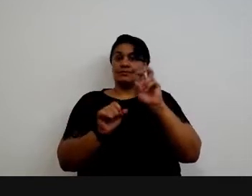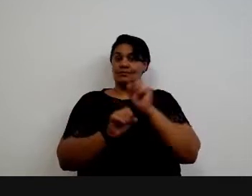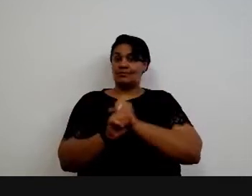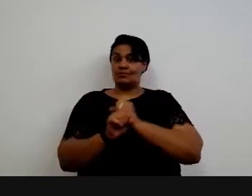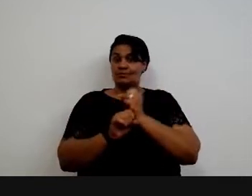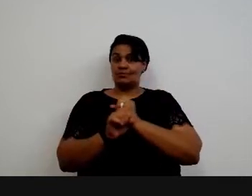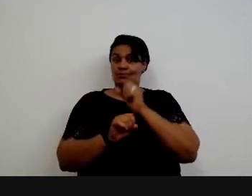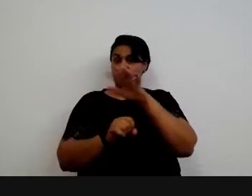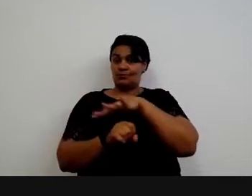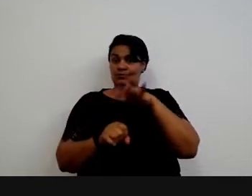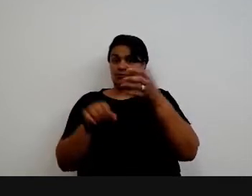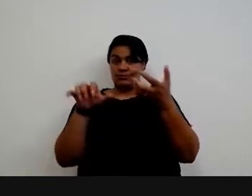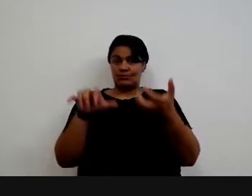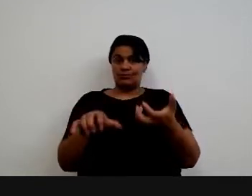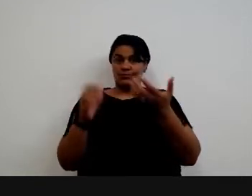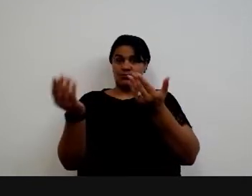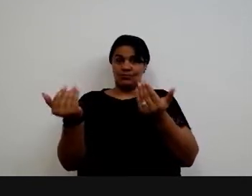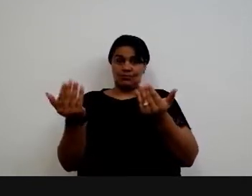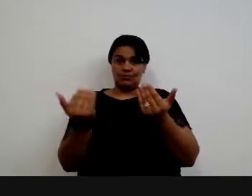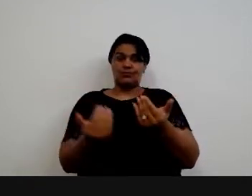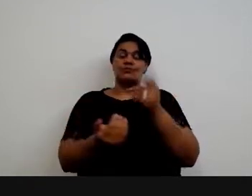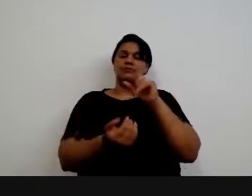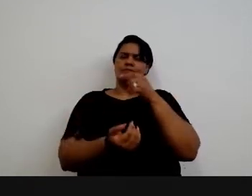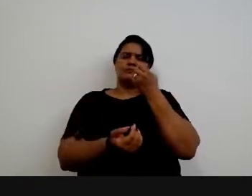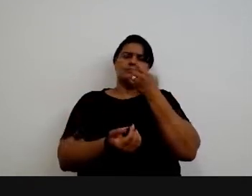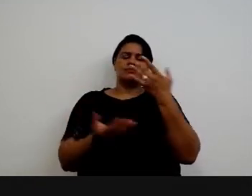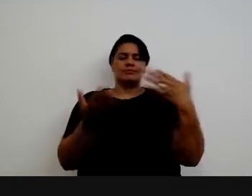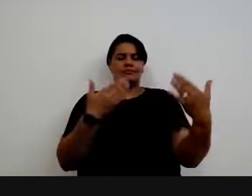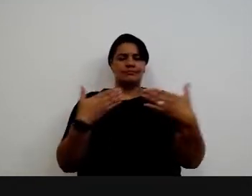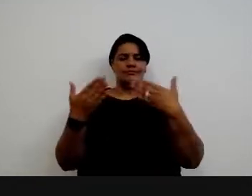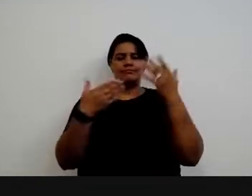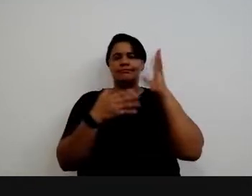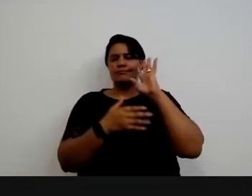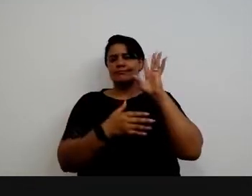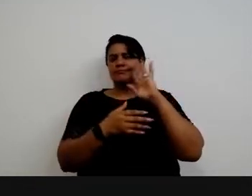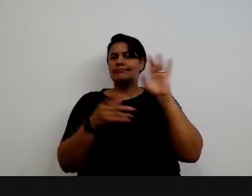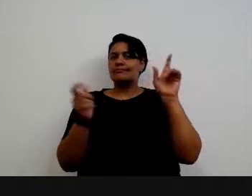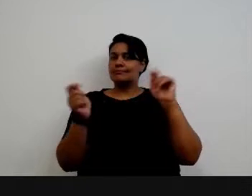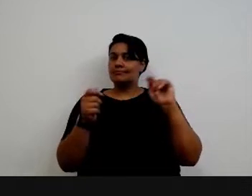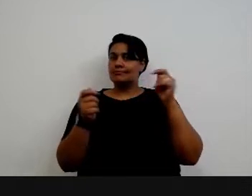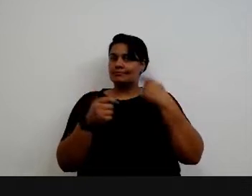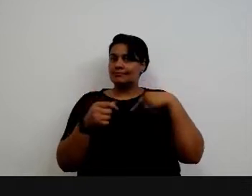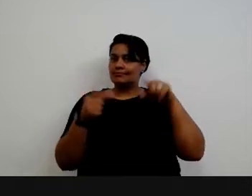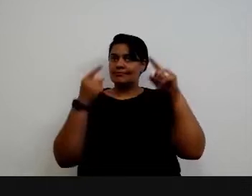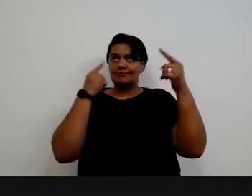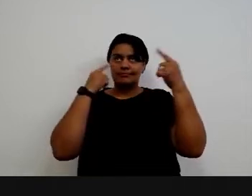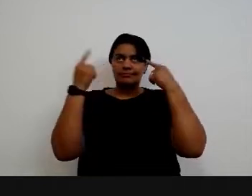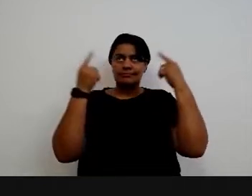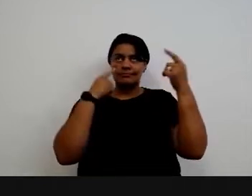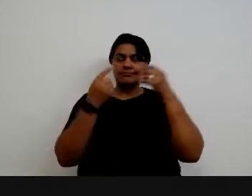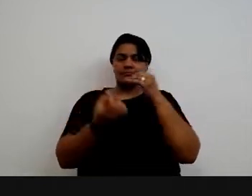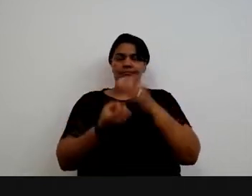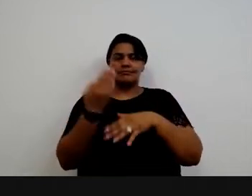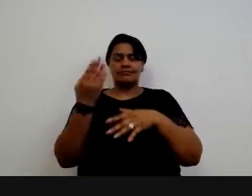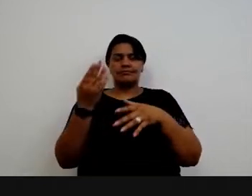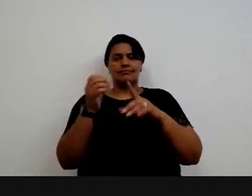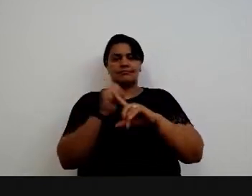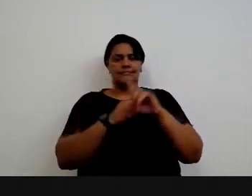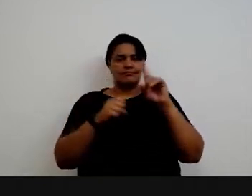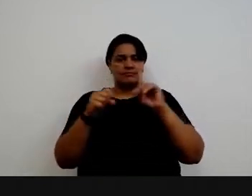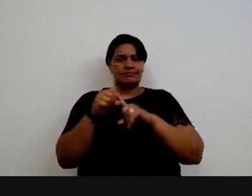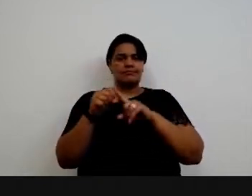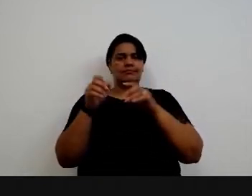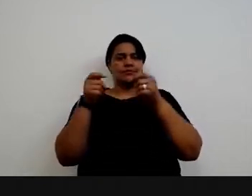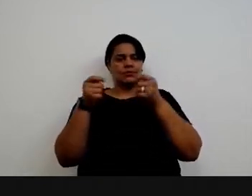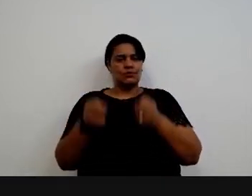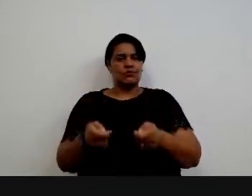Brasileiro. Espero que a gente possa ter um papo bem legal e que daqui saiam também ideias para a construção de uma sociedade mais justa,